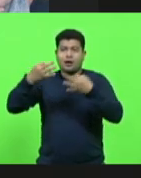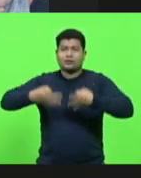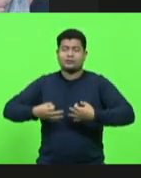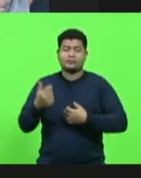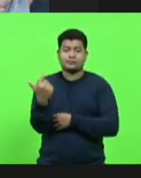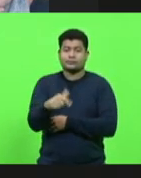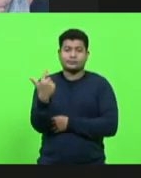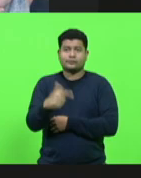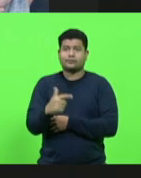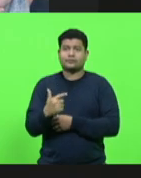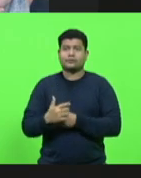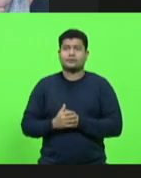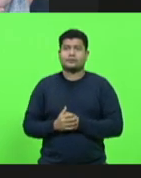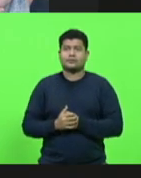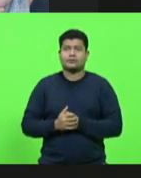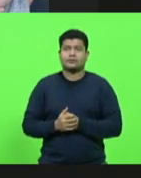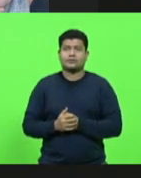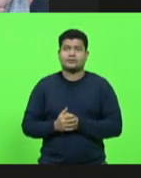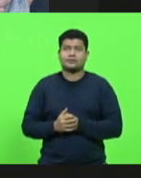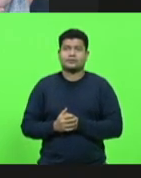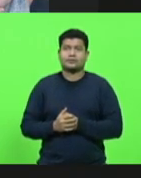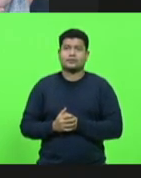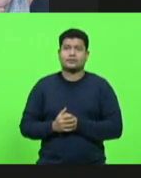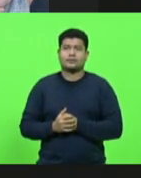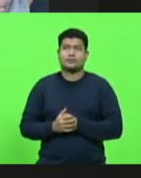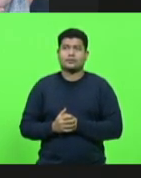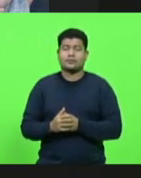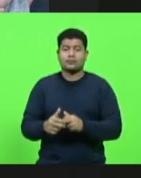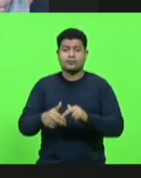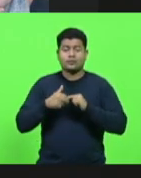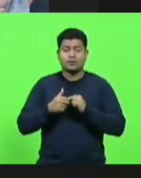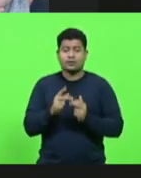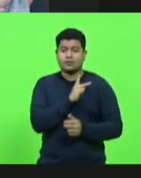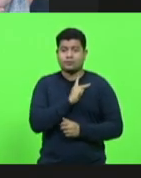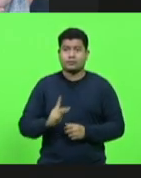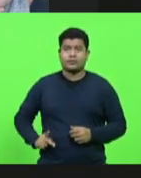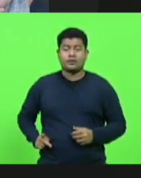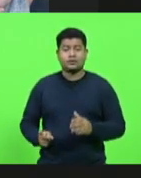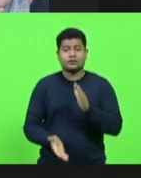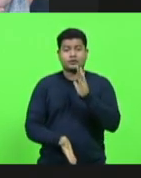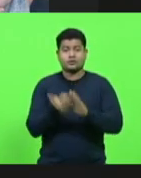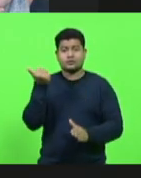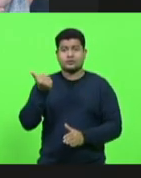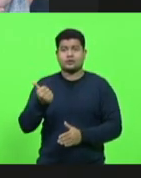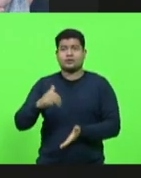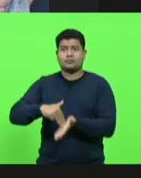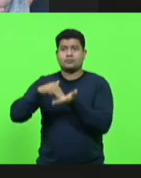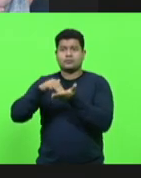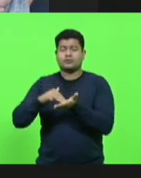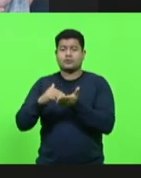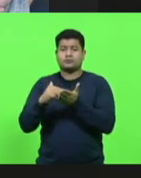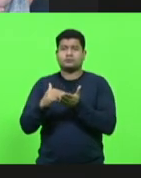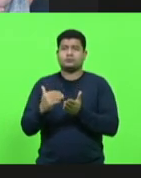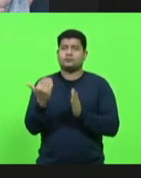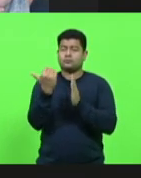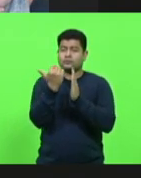deputados suficientes no momento para votação. Portanto, essa presidência retira a moção em pauta.